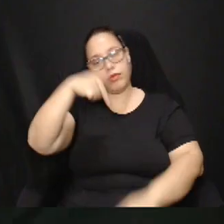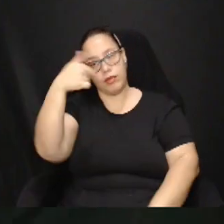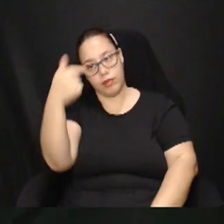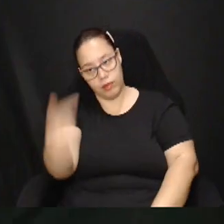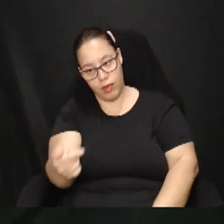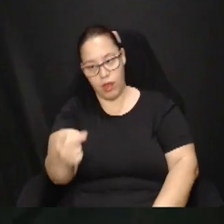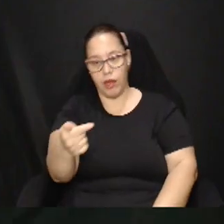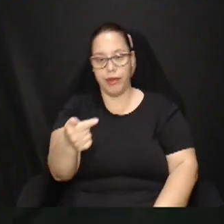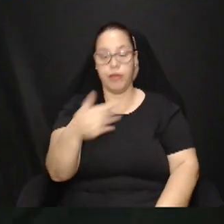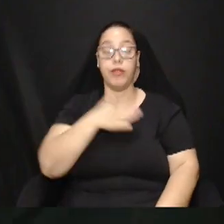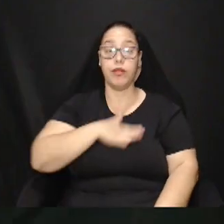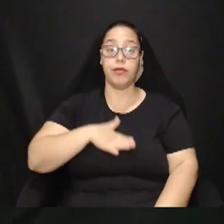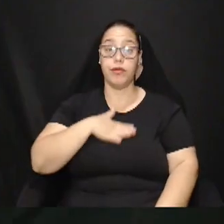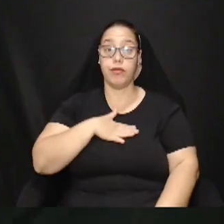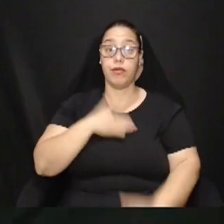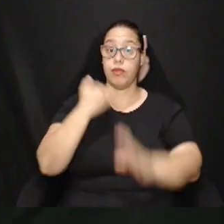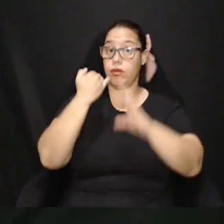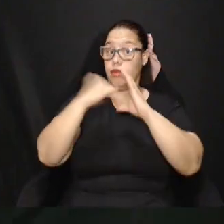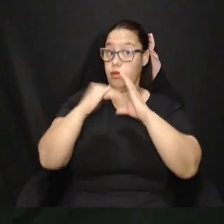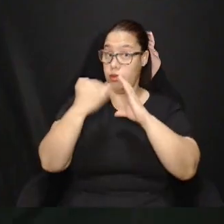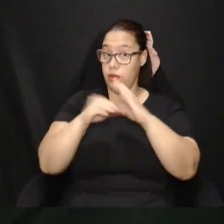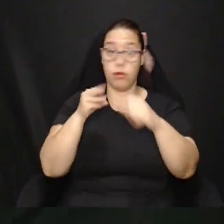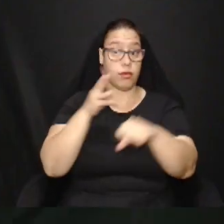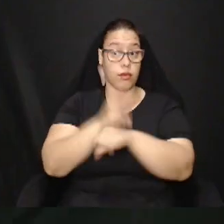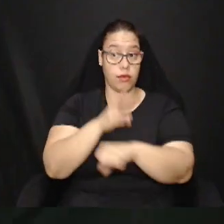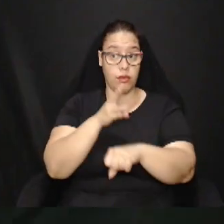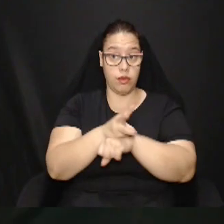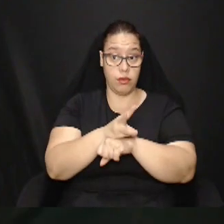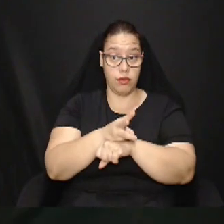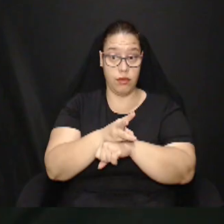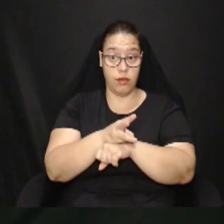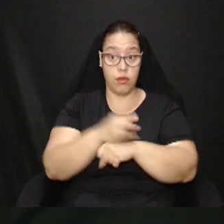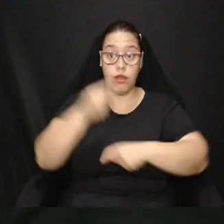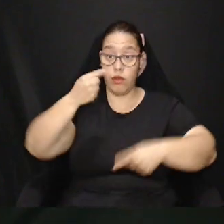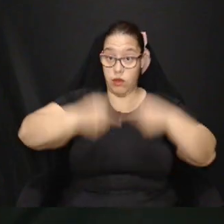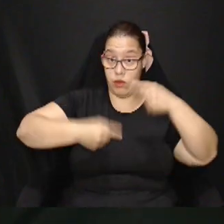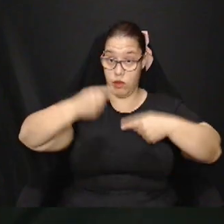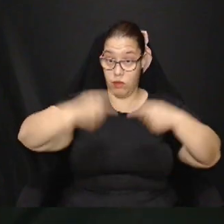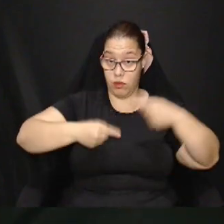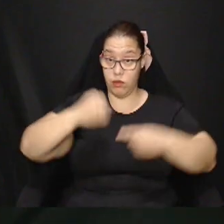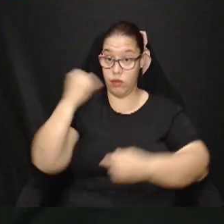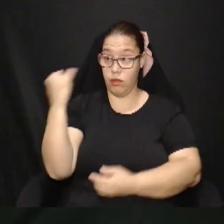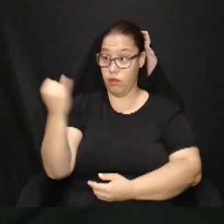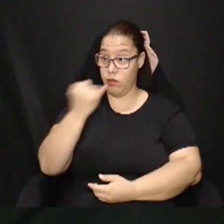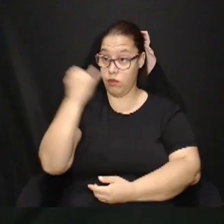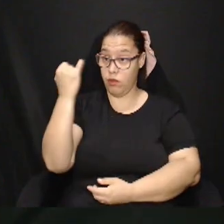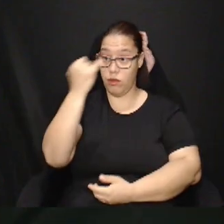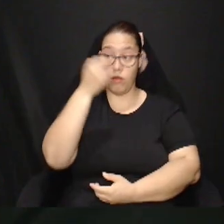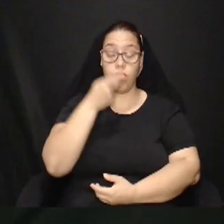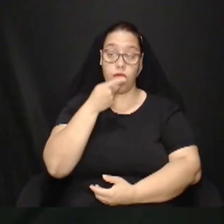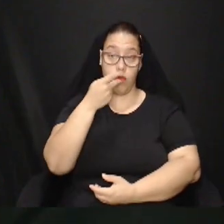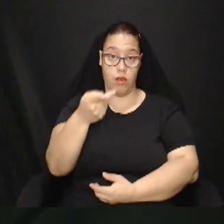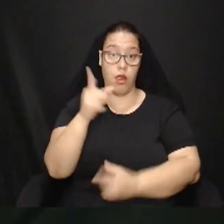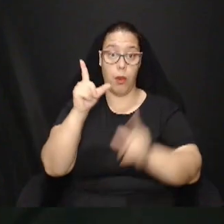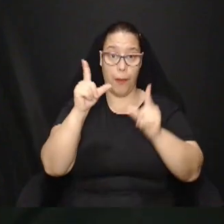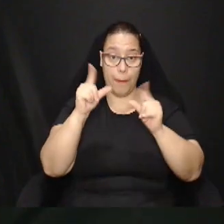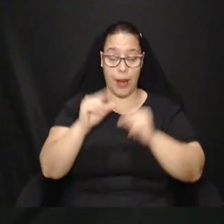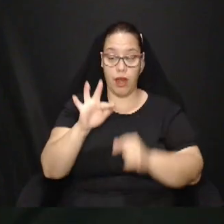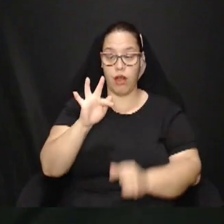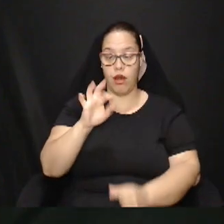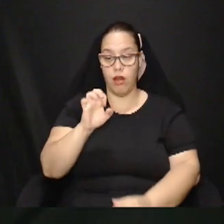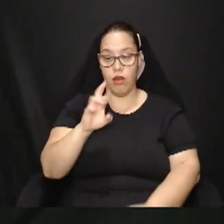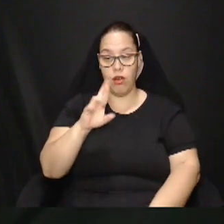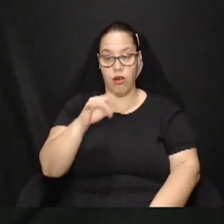que você mandasse a sua mensagem para a gente, participasse desse debate tão importante para falar sobre a baixa fertilidade,